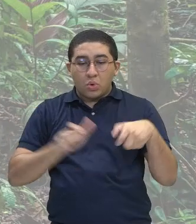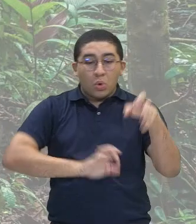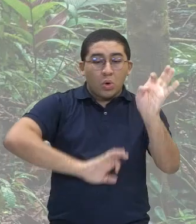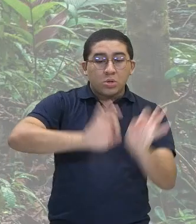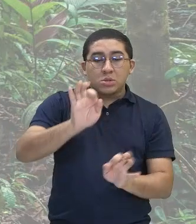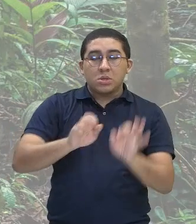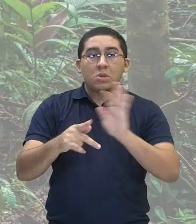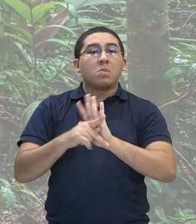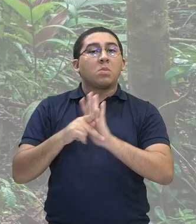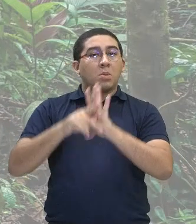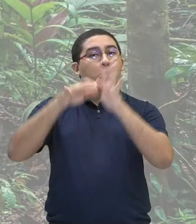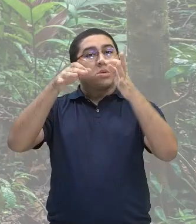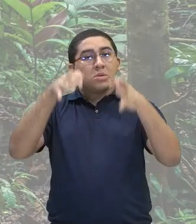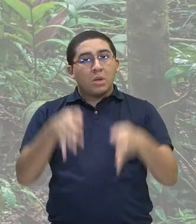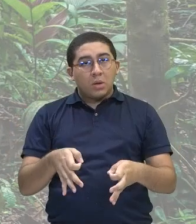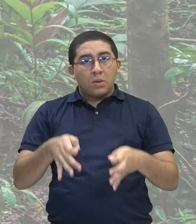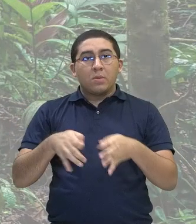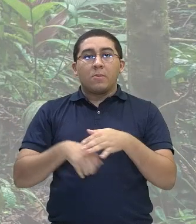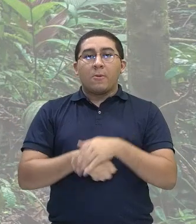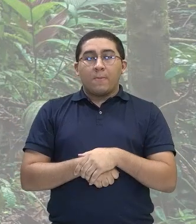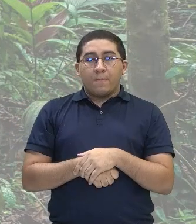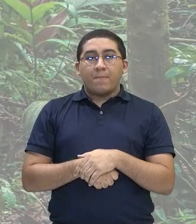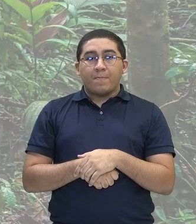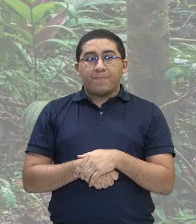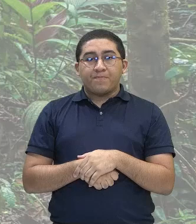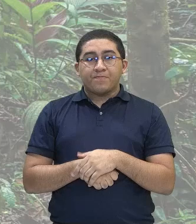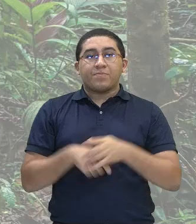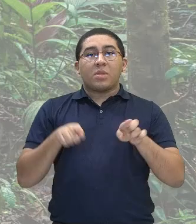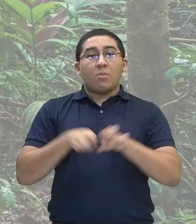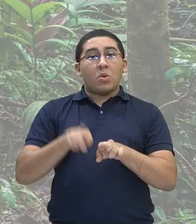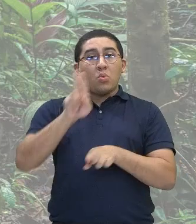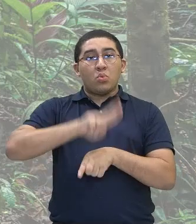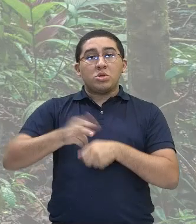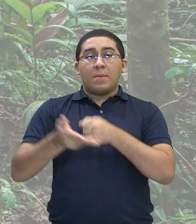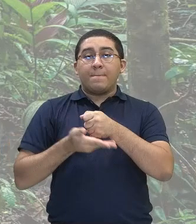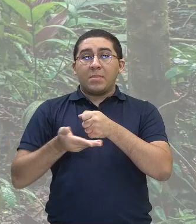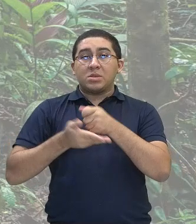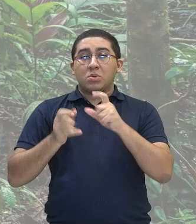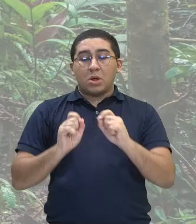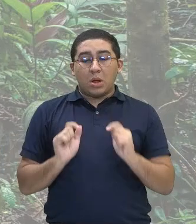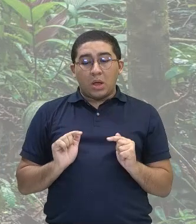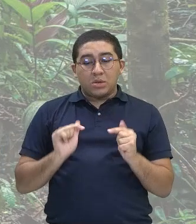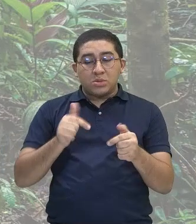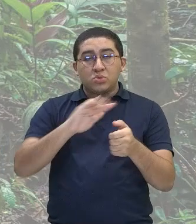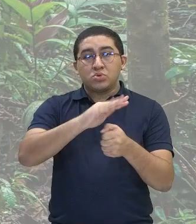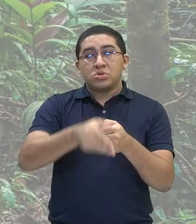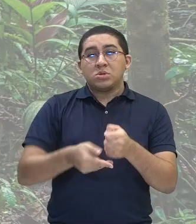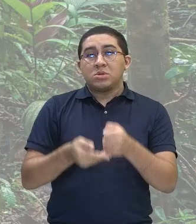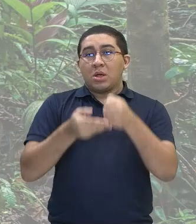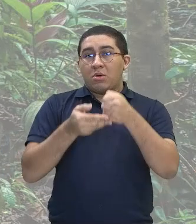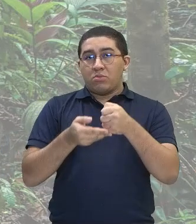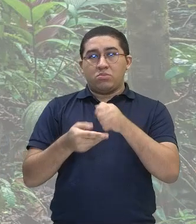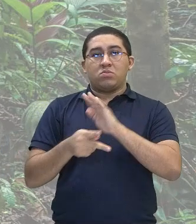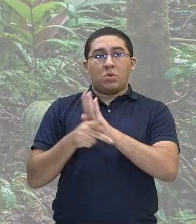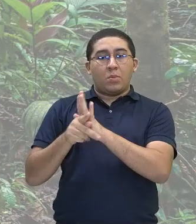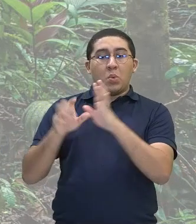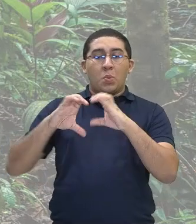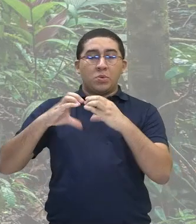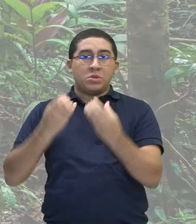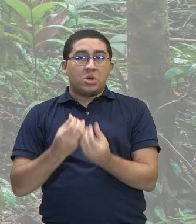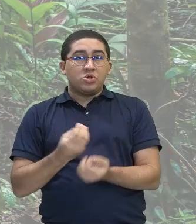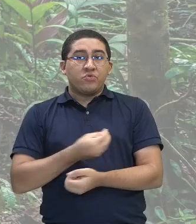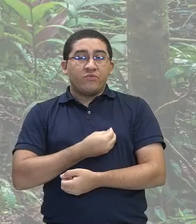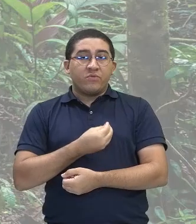novamente o território, né? E também fomenta atividades sustentáveis para as comunidades. Agora, esse plano, gente,